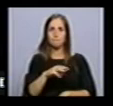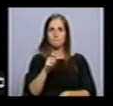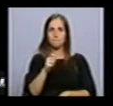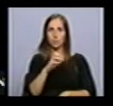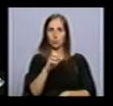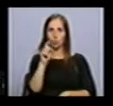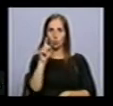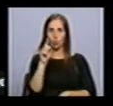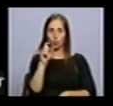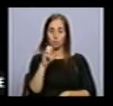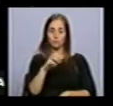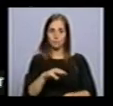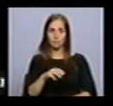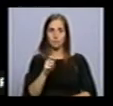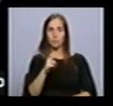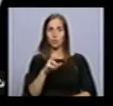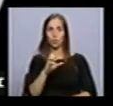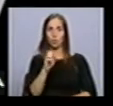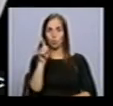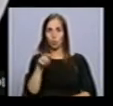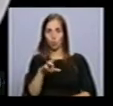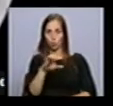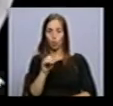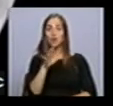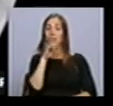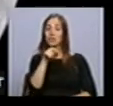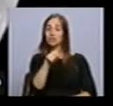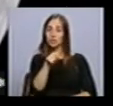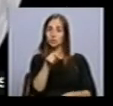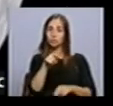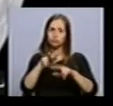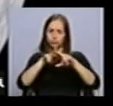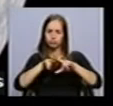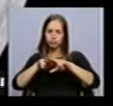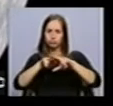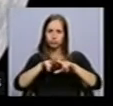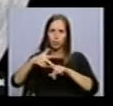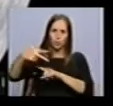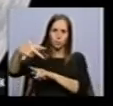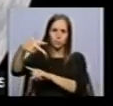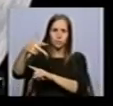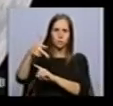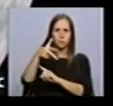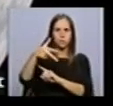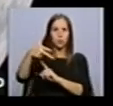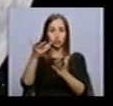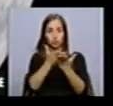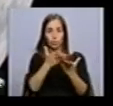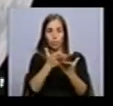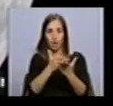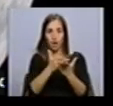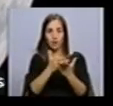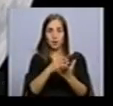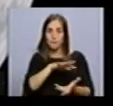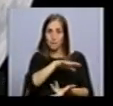nos diziam estas observações, muitas delas feitas pela sonda Messenger, que andou por lá a estudar precisamente Mercúrio, era que nas